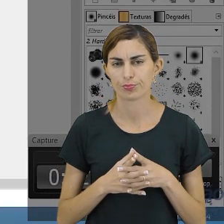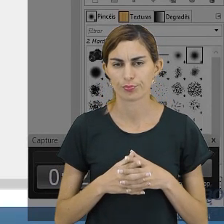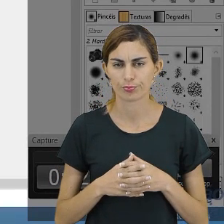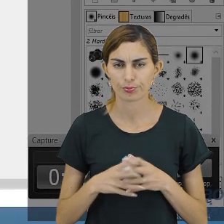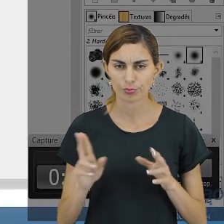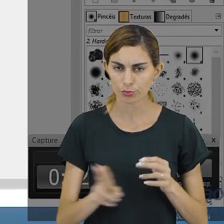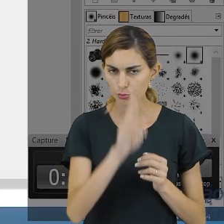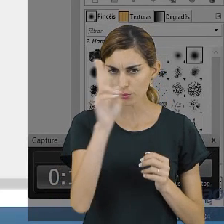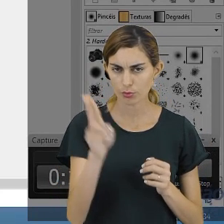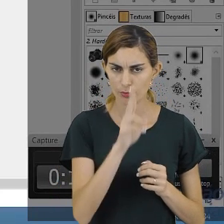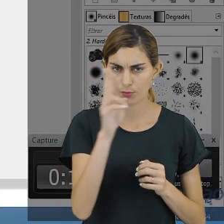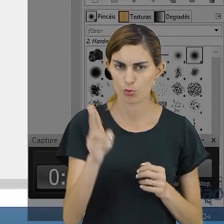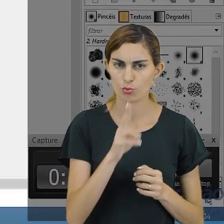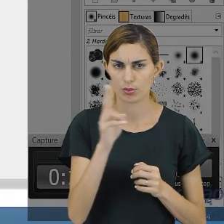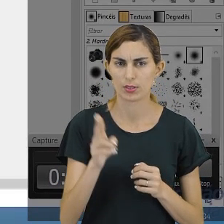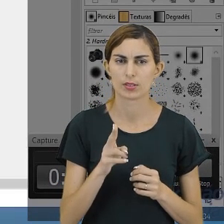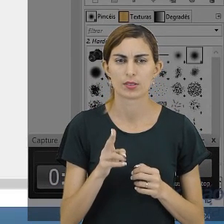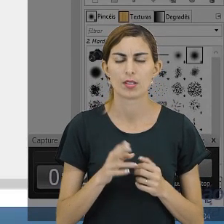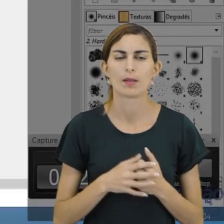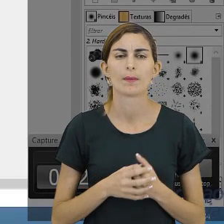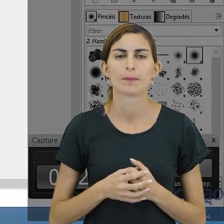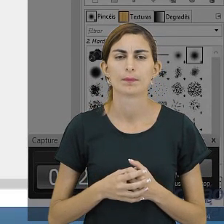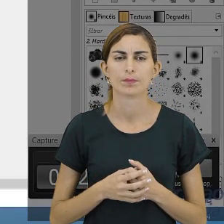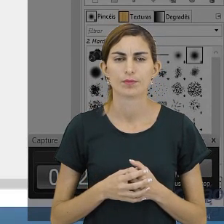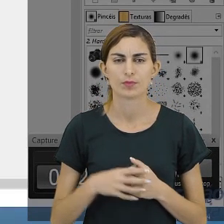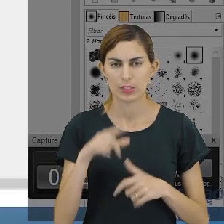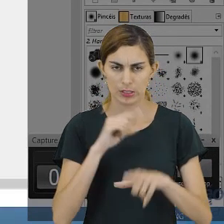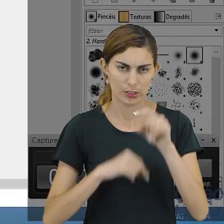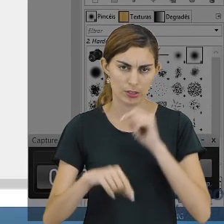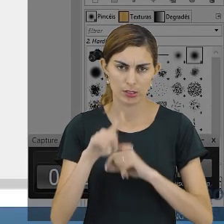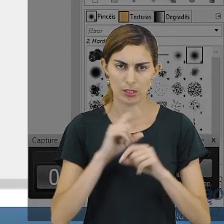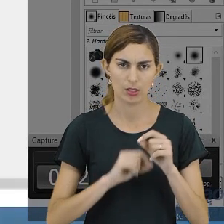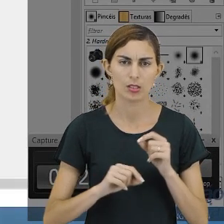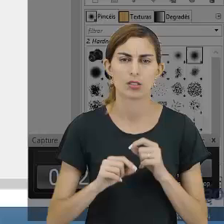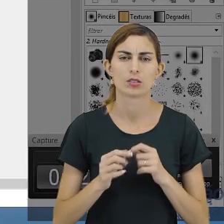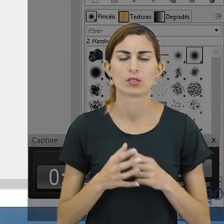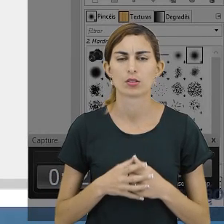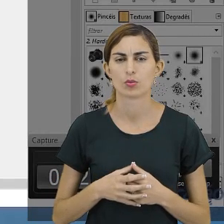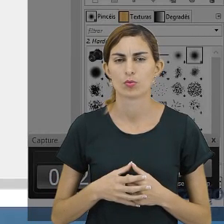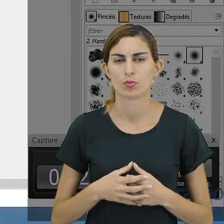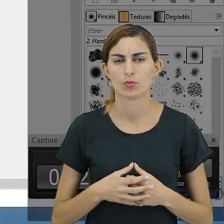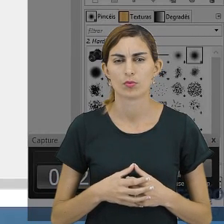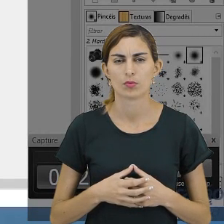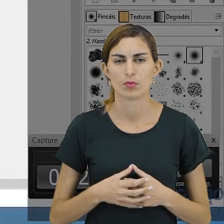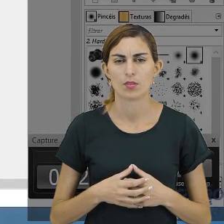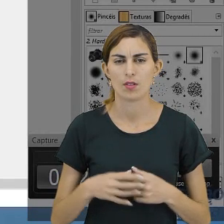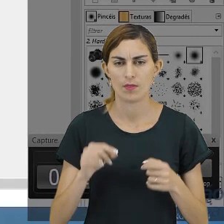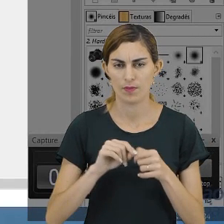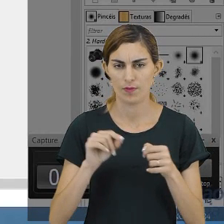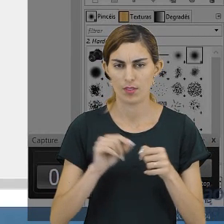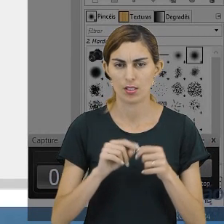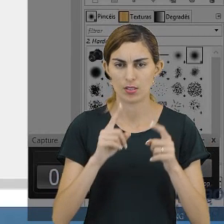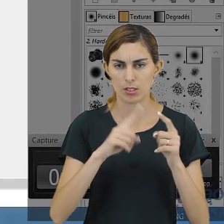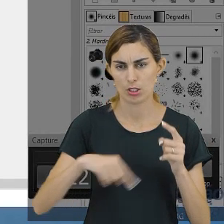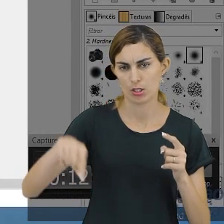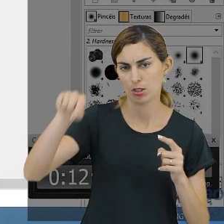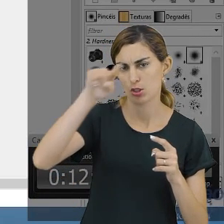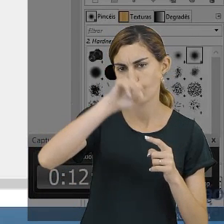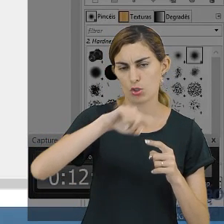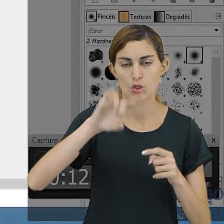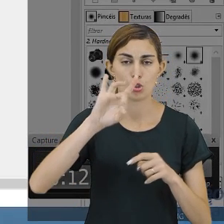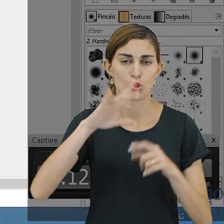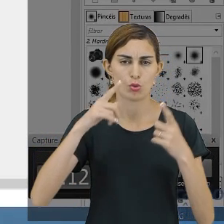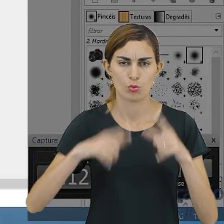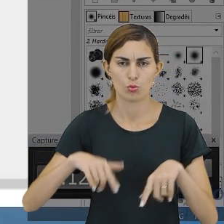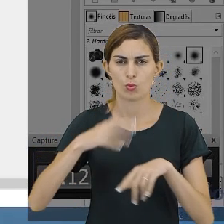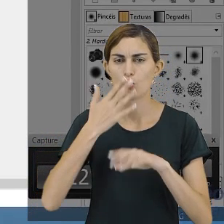sofisticadas. Eu vou usar aqui a ferramenta de seleção contígua para fazer a seleção apenas dos